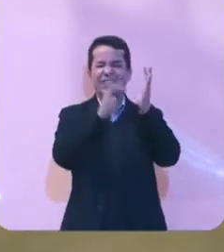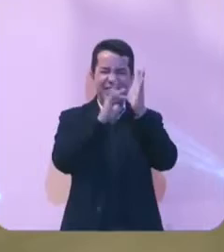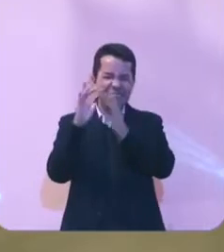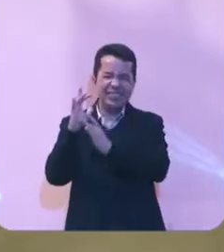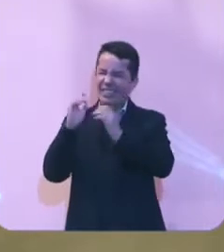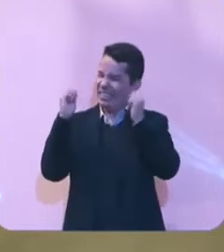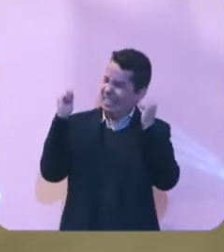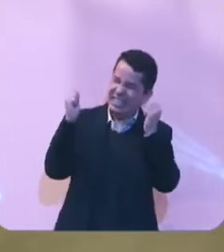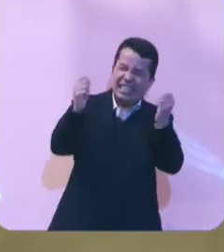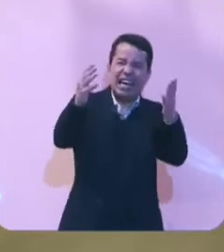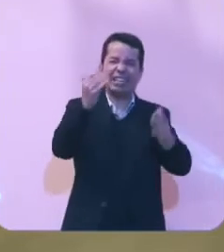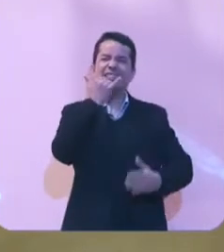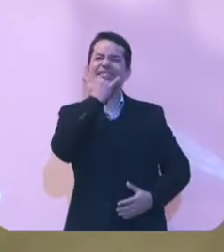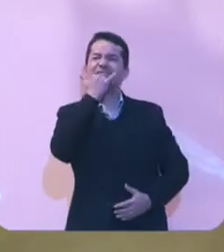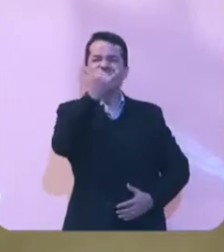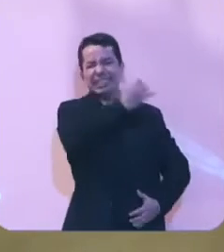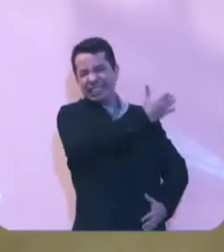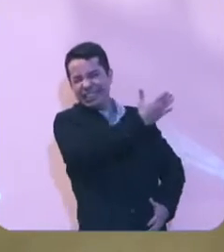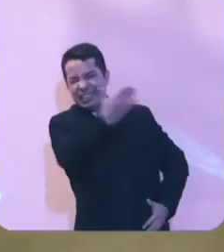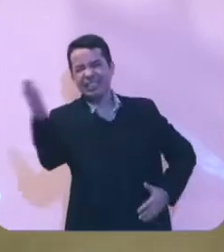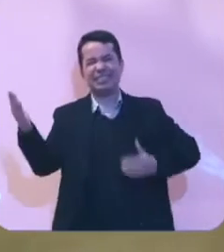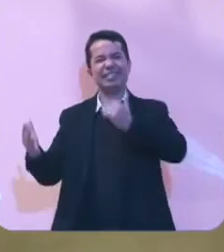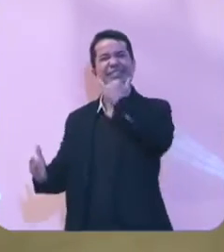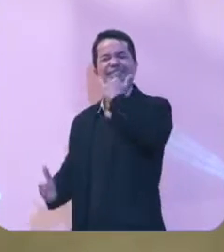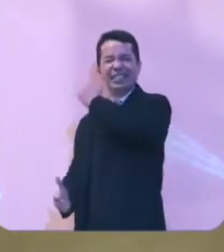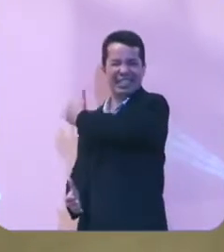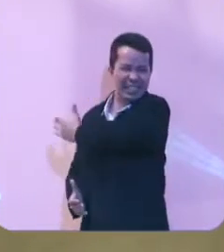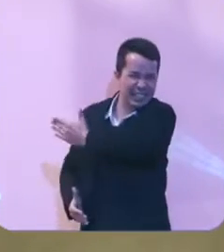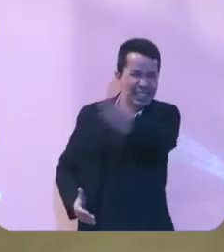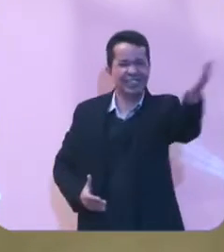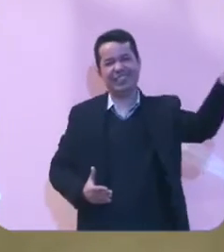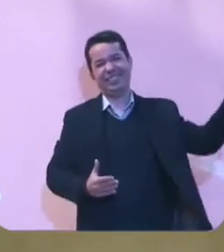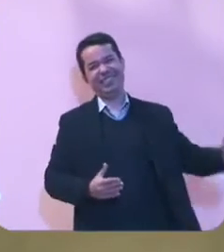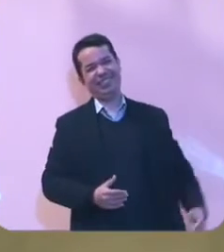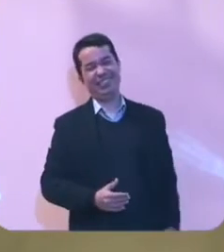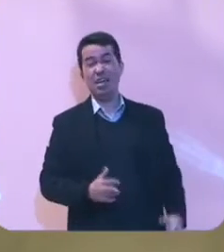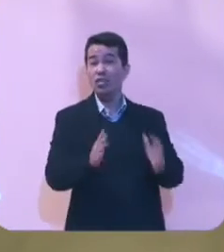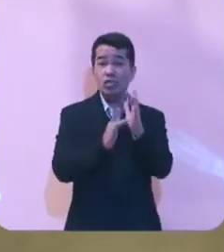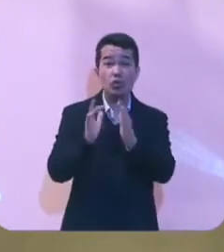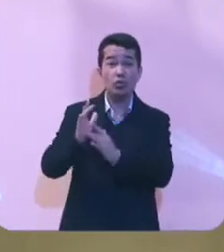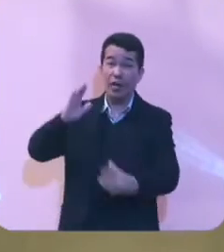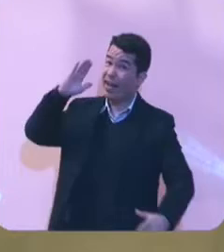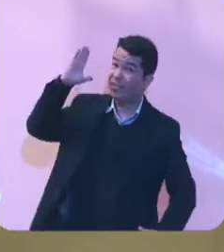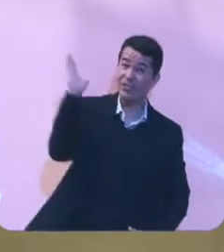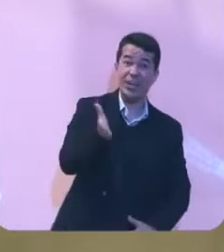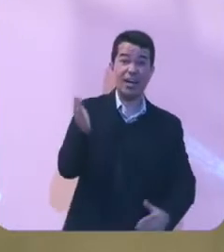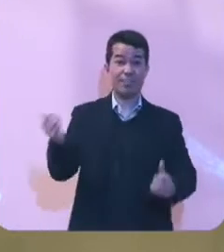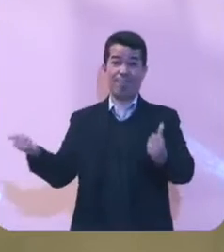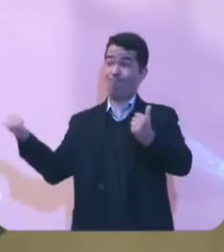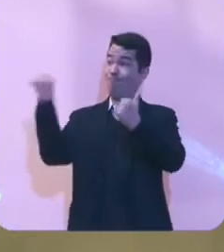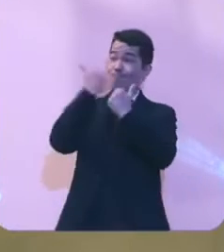Jesus, então Ele levou sobre nós, lá na cruz